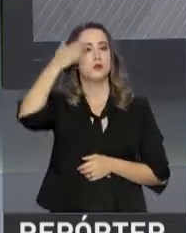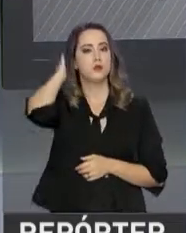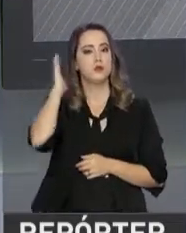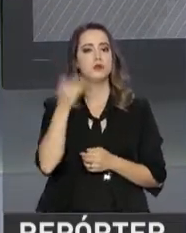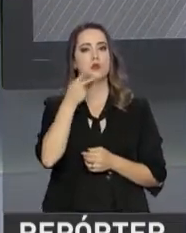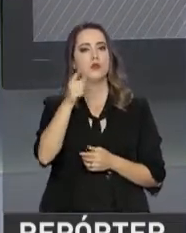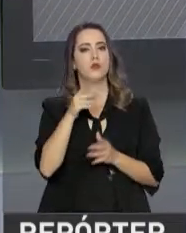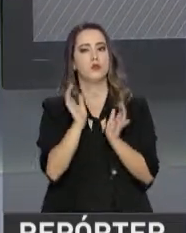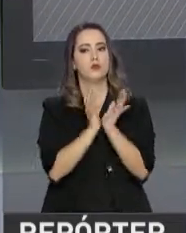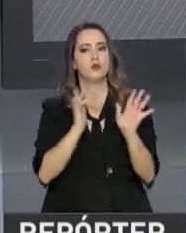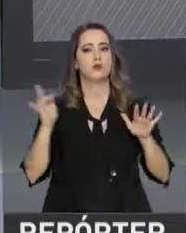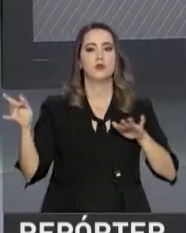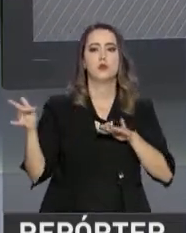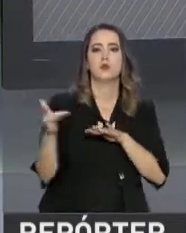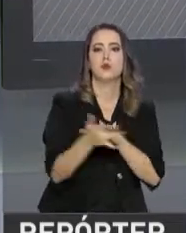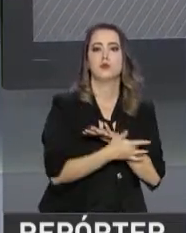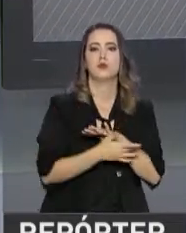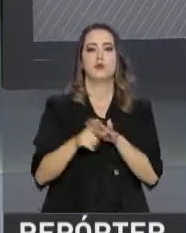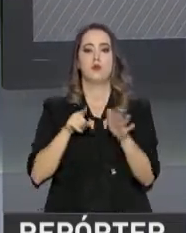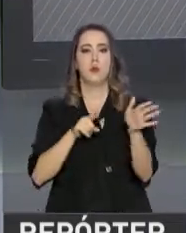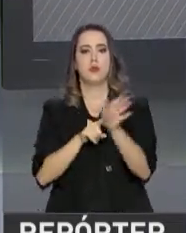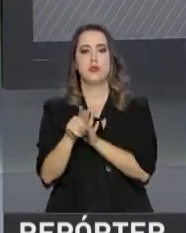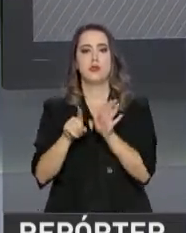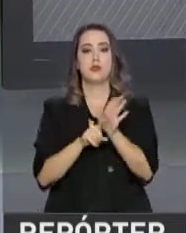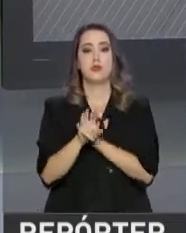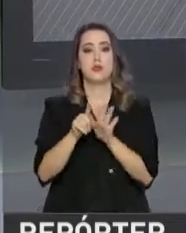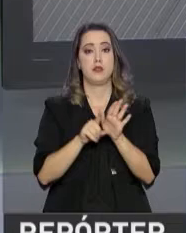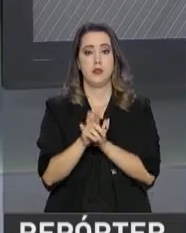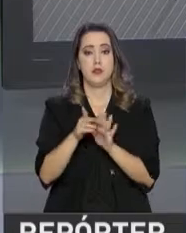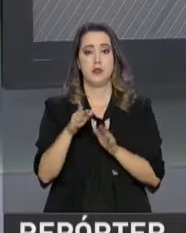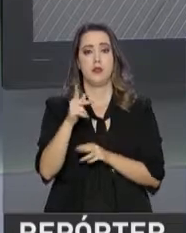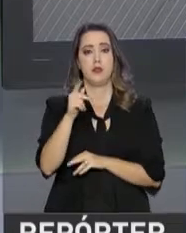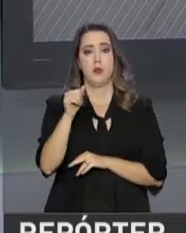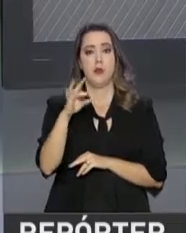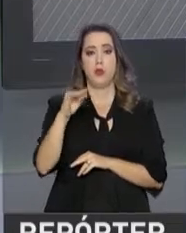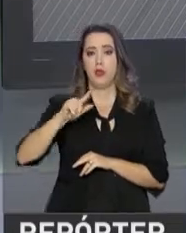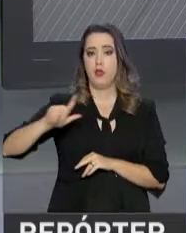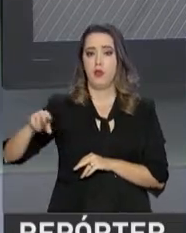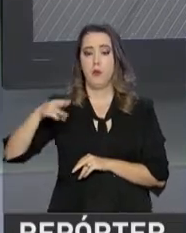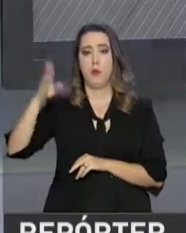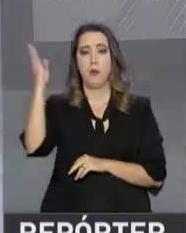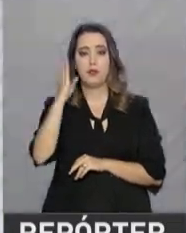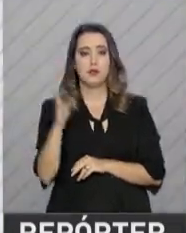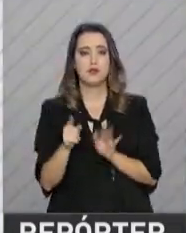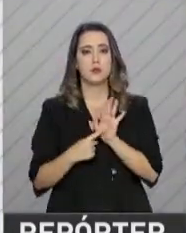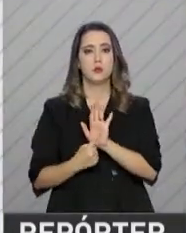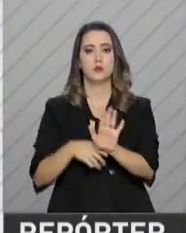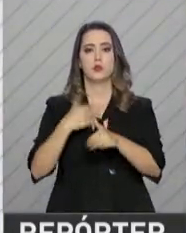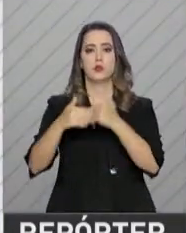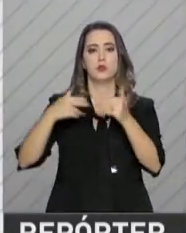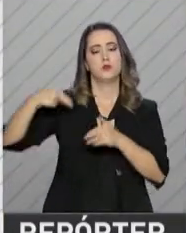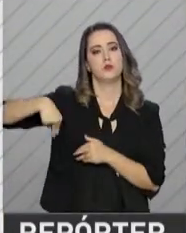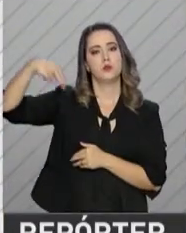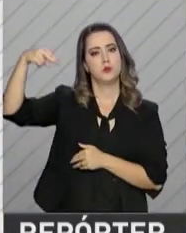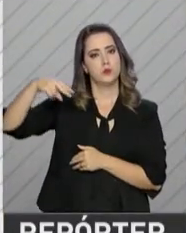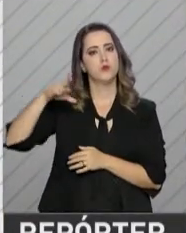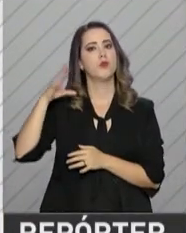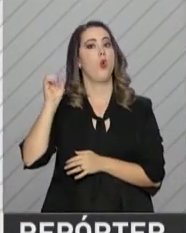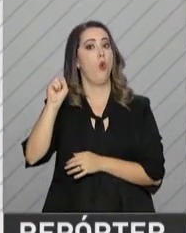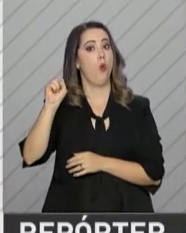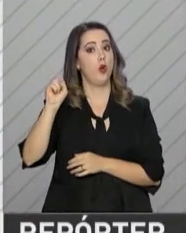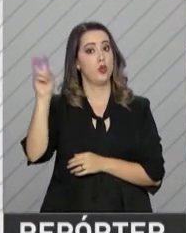comentou nas redes sociais um levantamento do portal brasil que mostra que o crescimento econômico da região norte foi